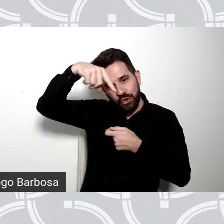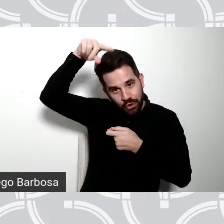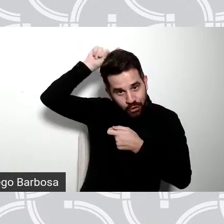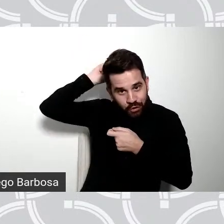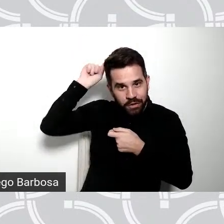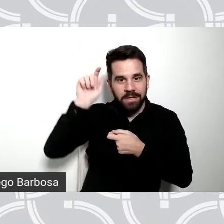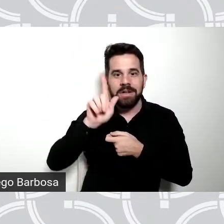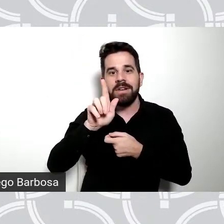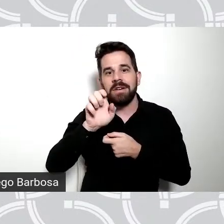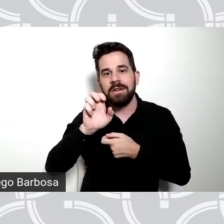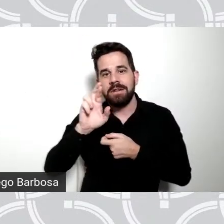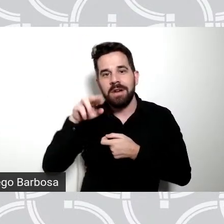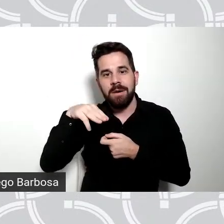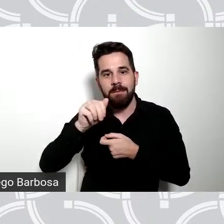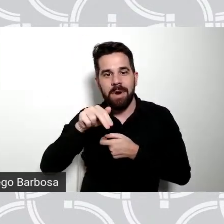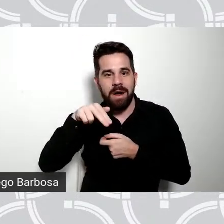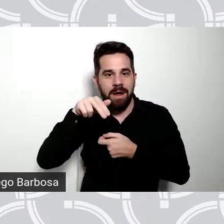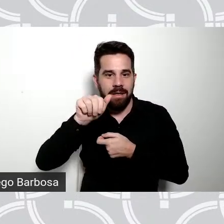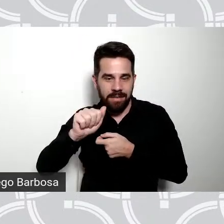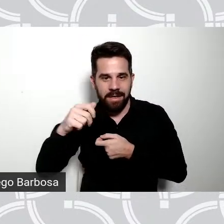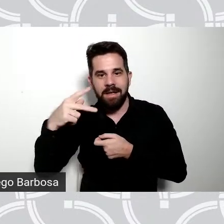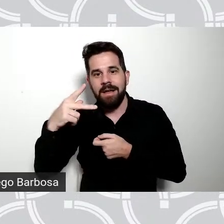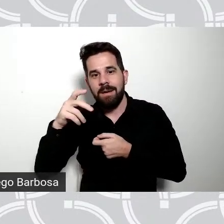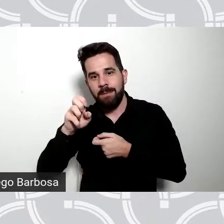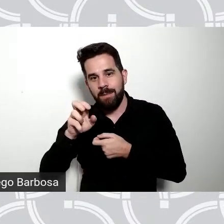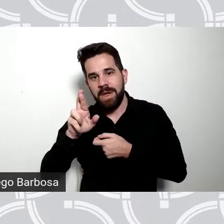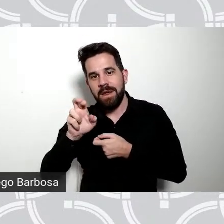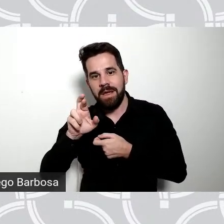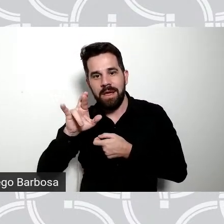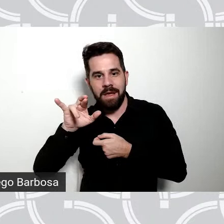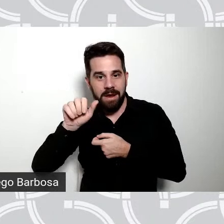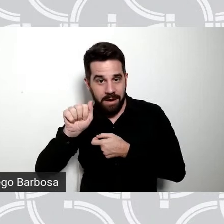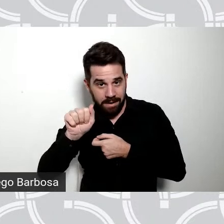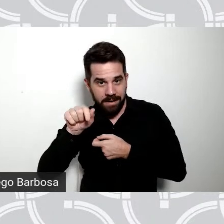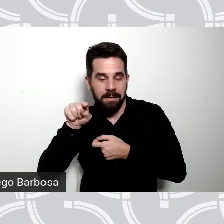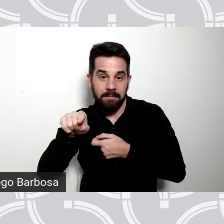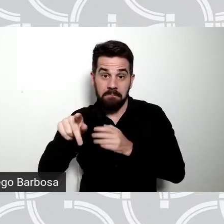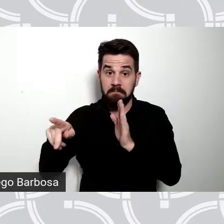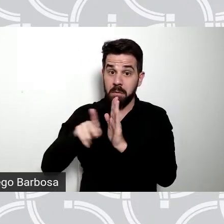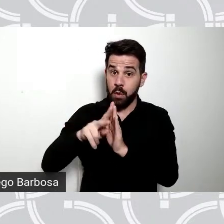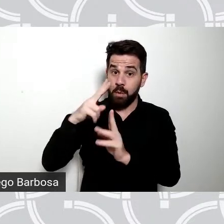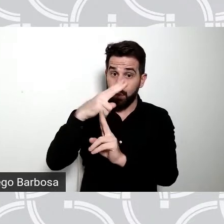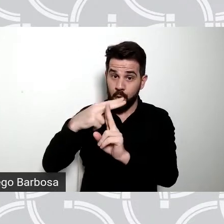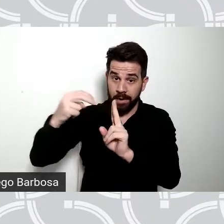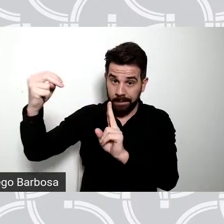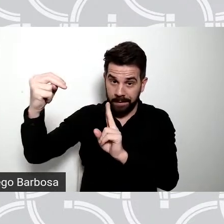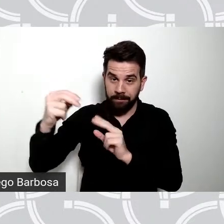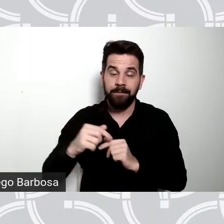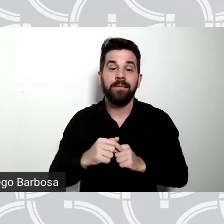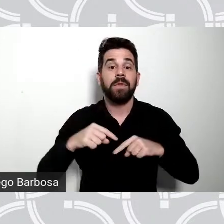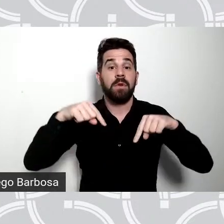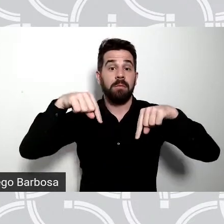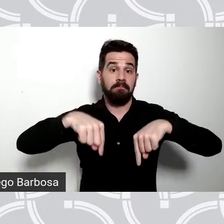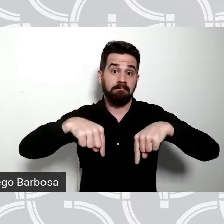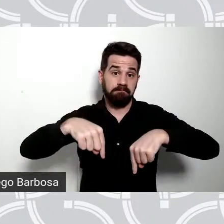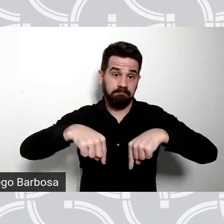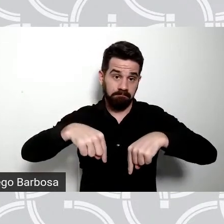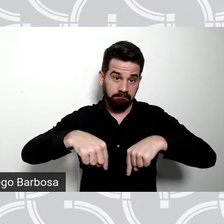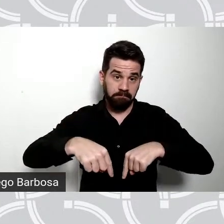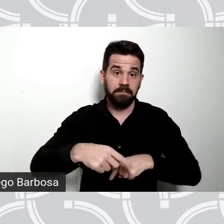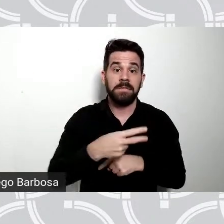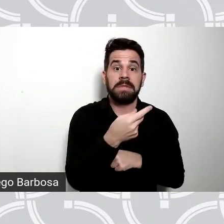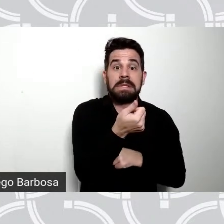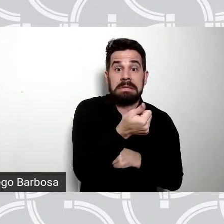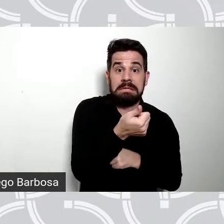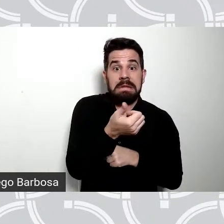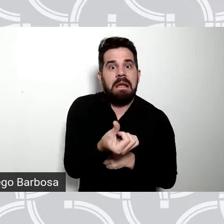Brasília. Nessa noite de hoje, teremos o 16º webinário, intitulado História da